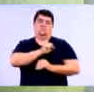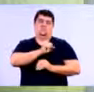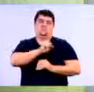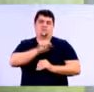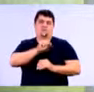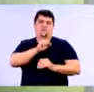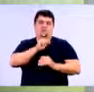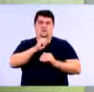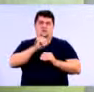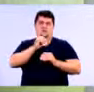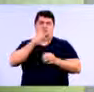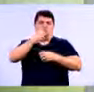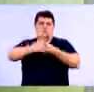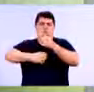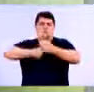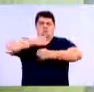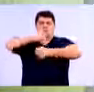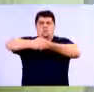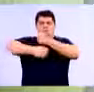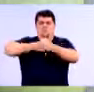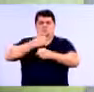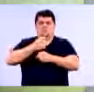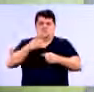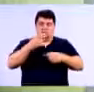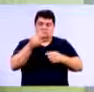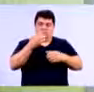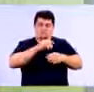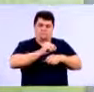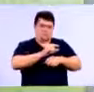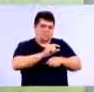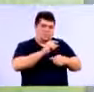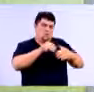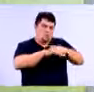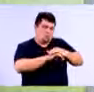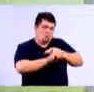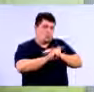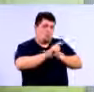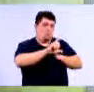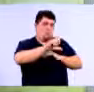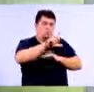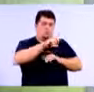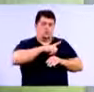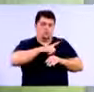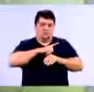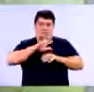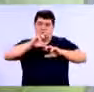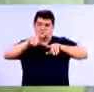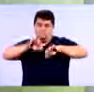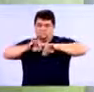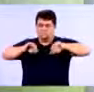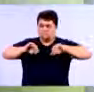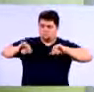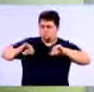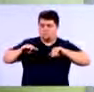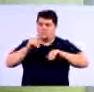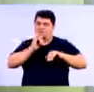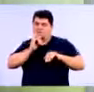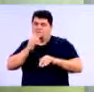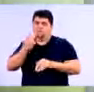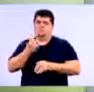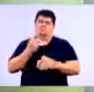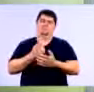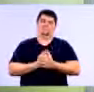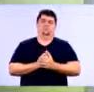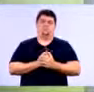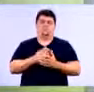tempo, ele acumula-se um montante. Cada CDB é separado por um determinado certificado. Então vamos dar um exemplo.